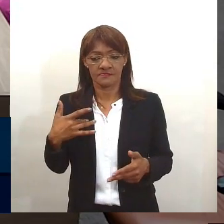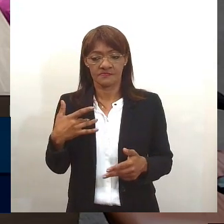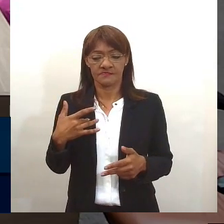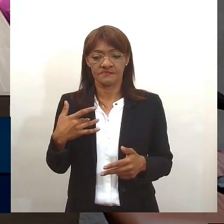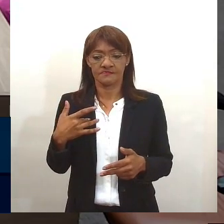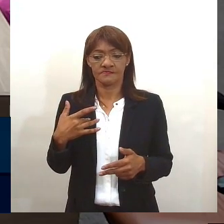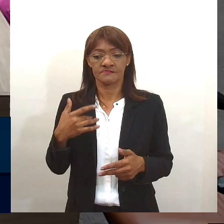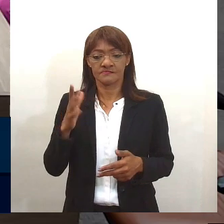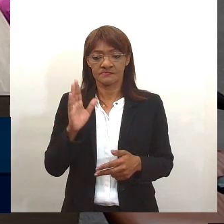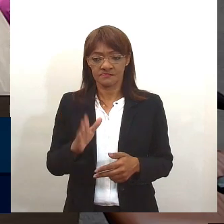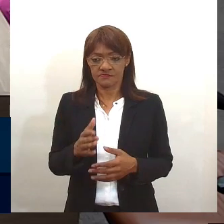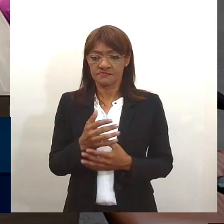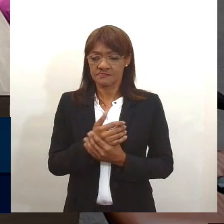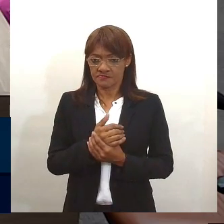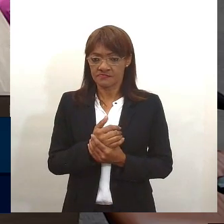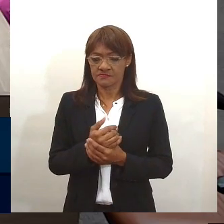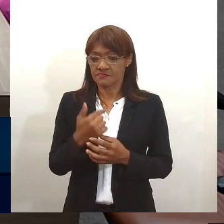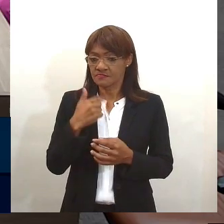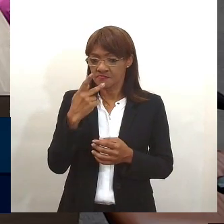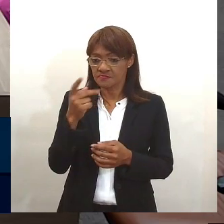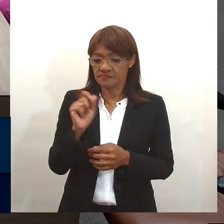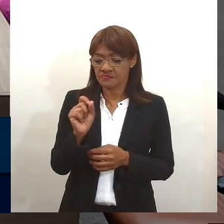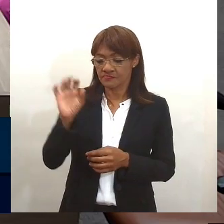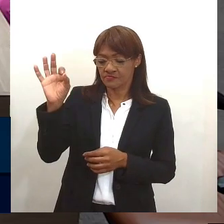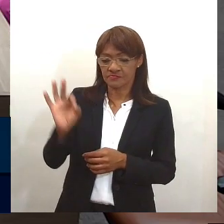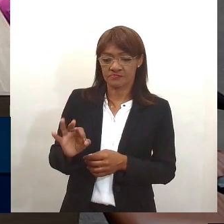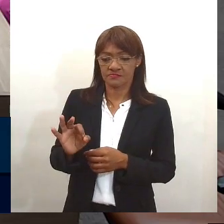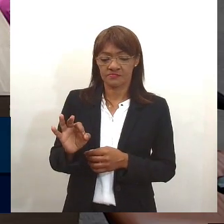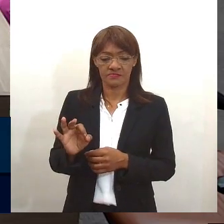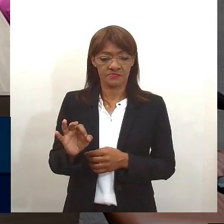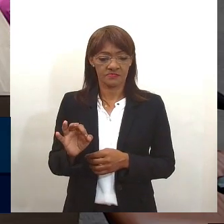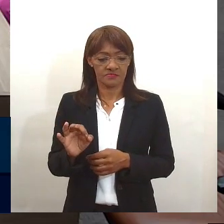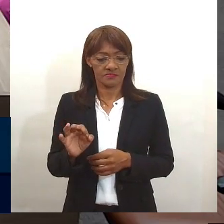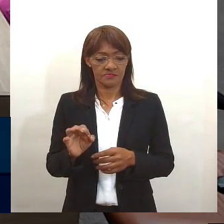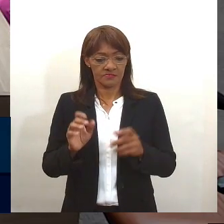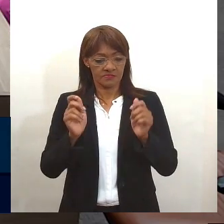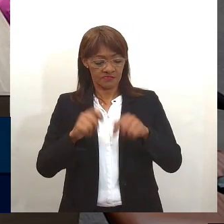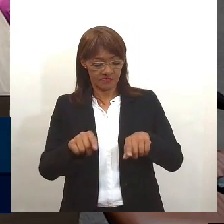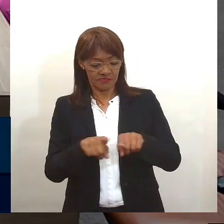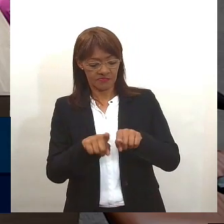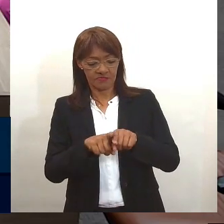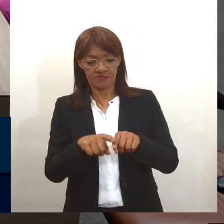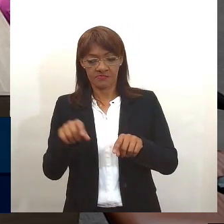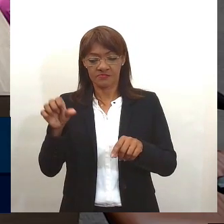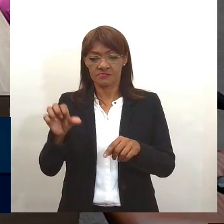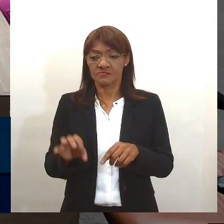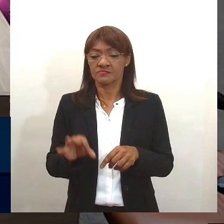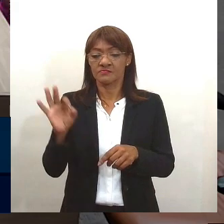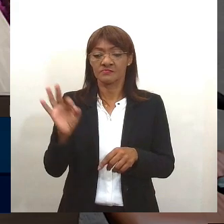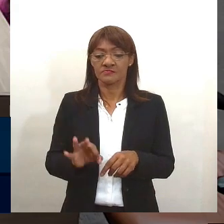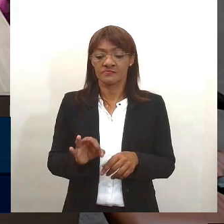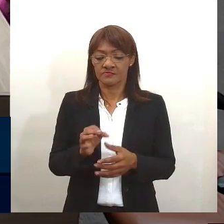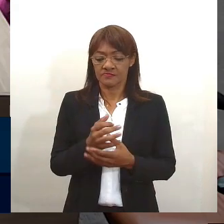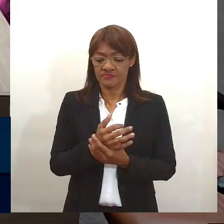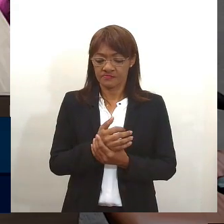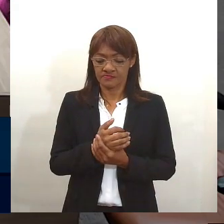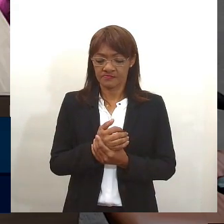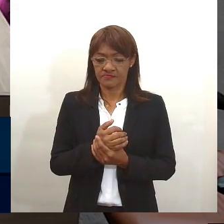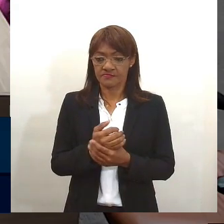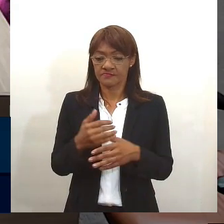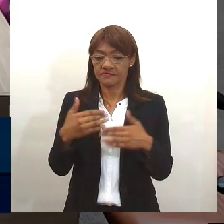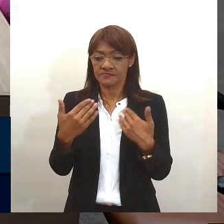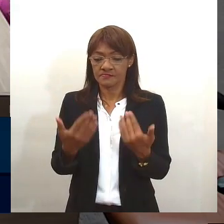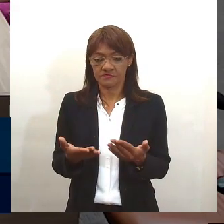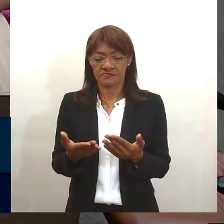percentual, apesar de a gente ter tido também um aumento percentual. Então, a gente está usando o recurso que a gente